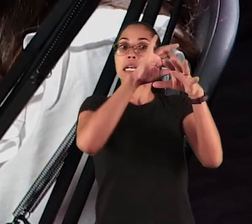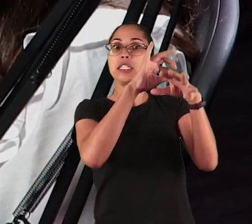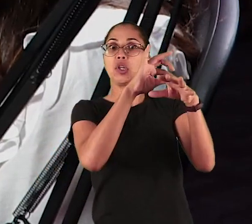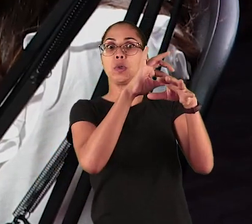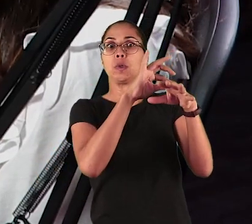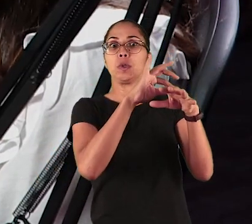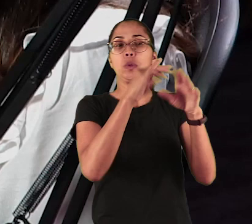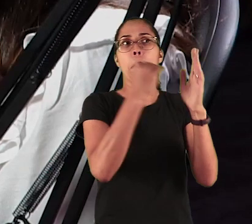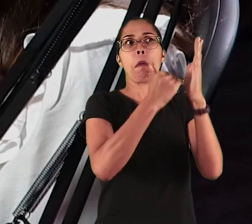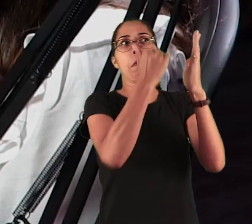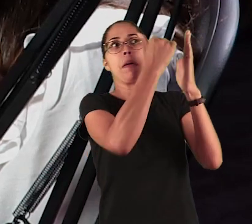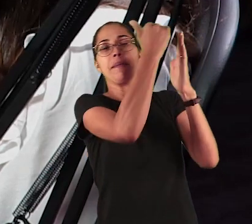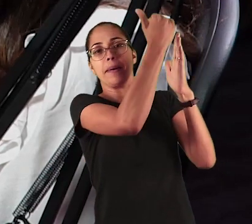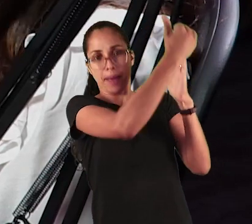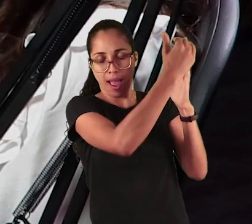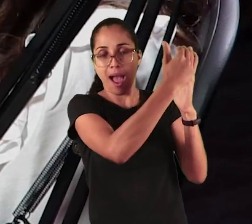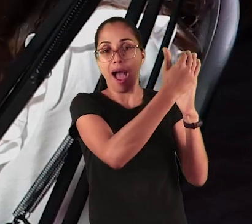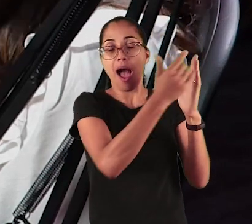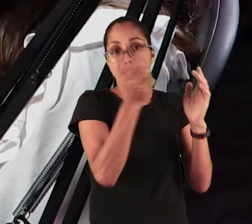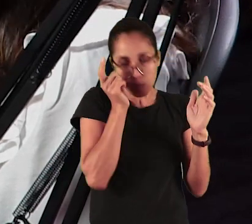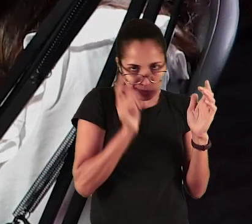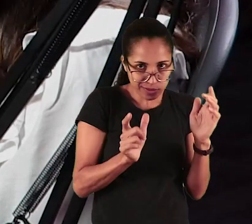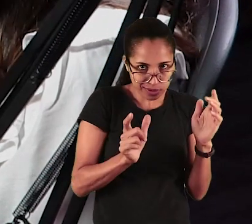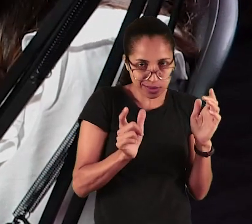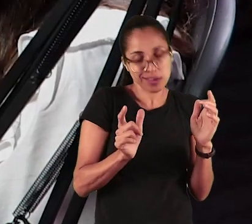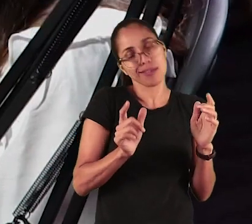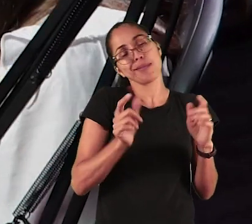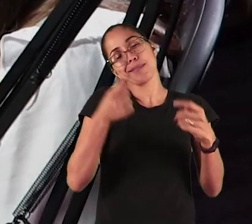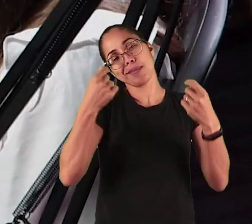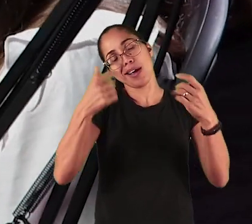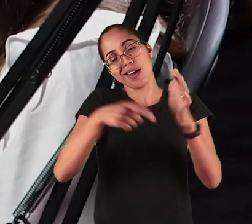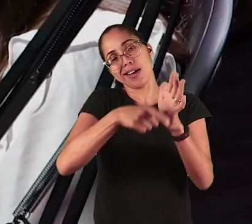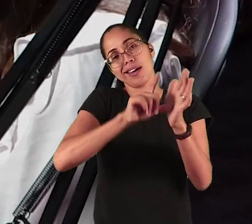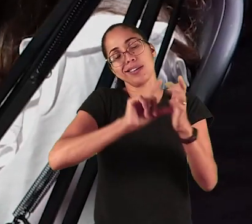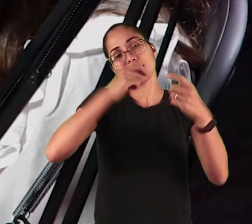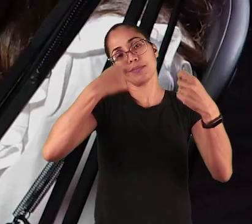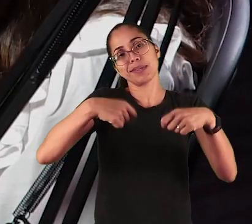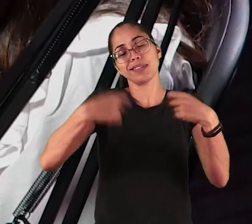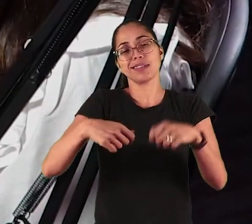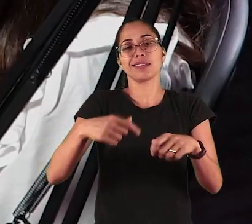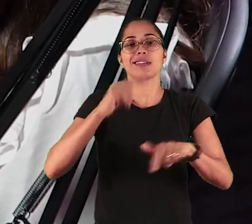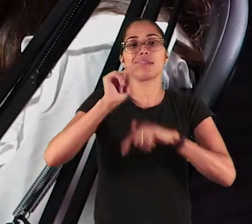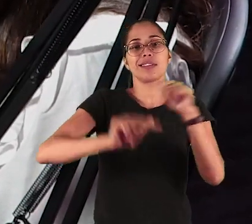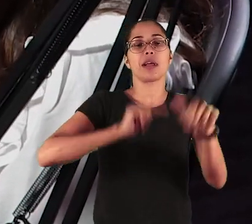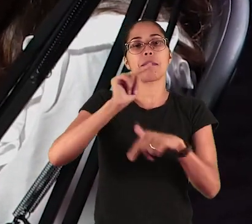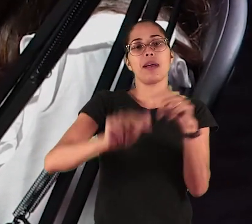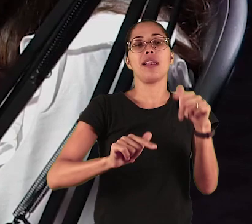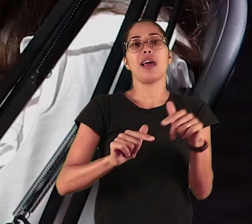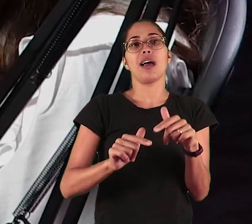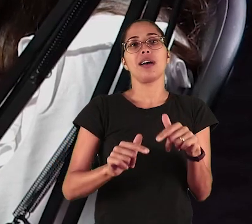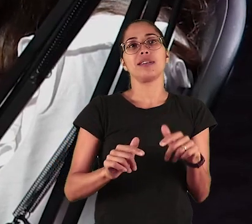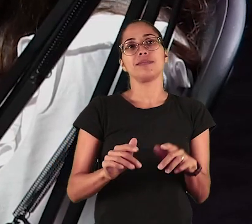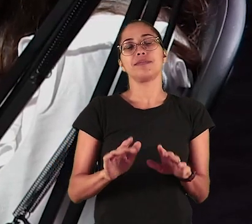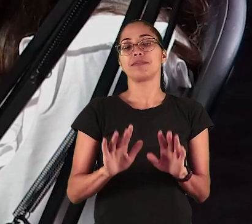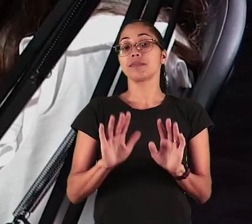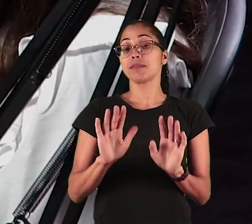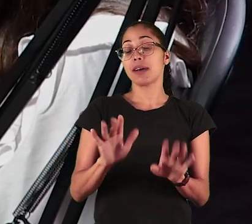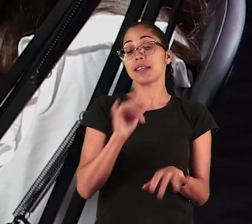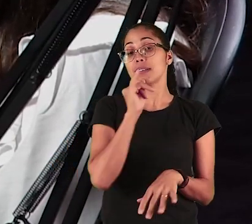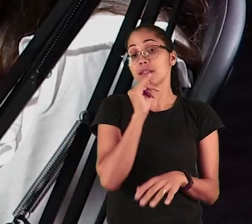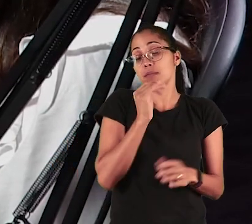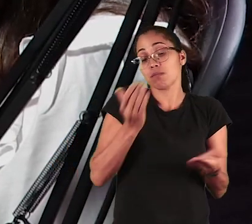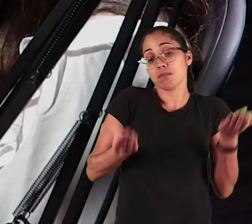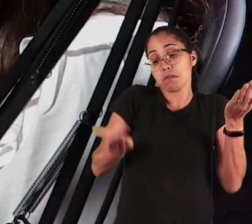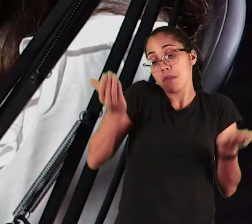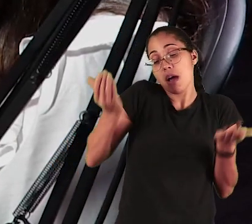nunca vai estar perfeitamente equilibrado menos que você acha que você deveria estar ganhando mas pelo menos sua vida pessoal tá